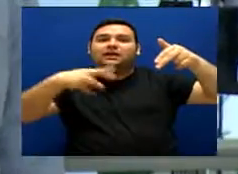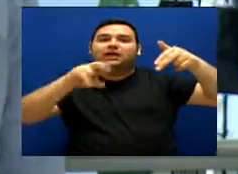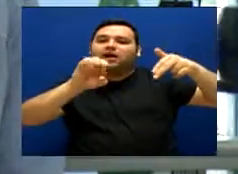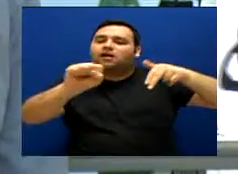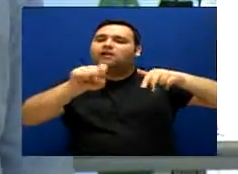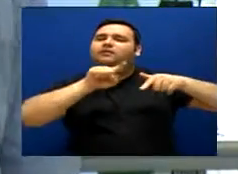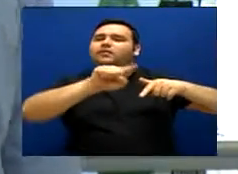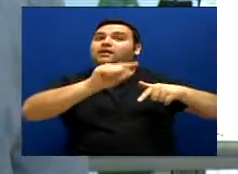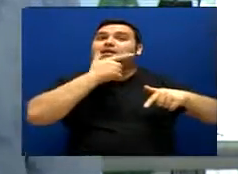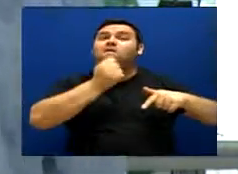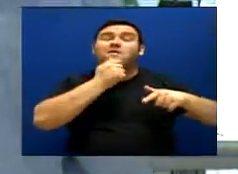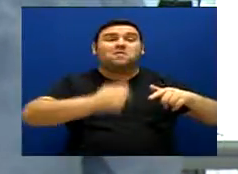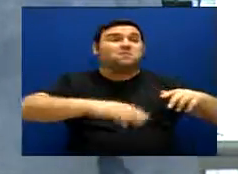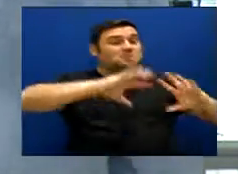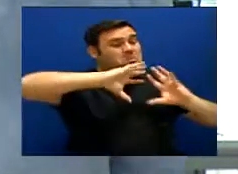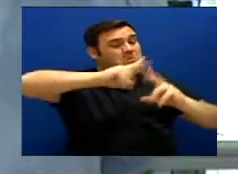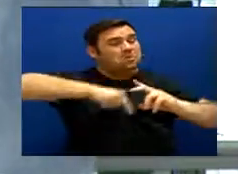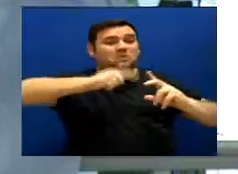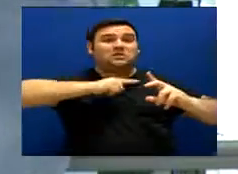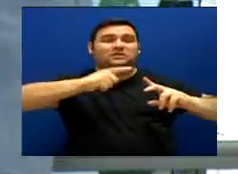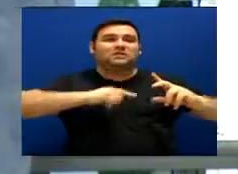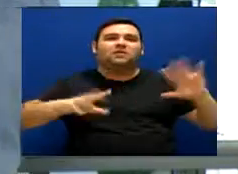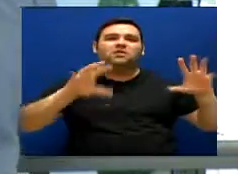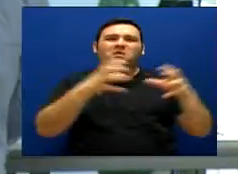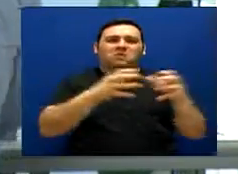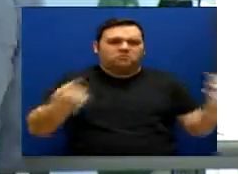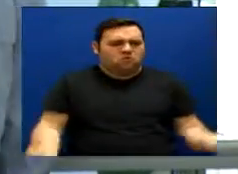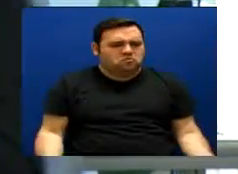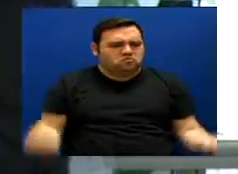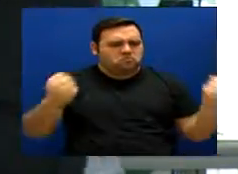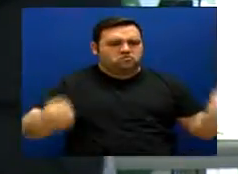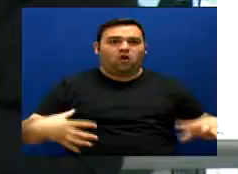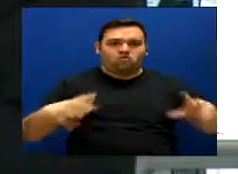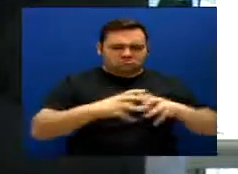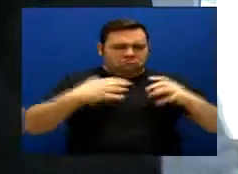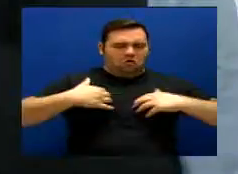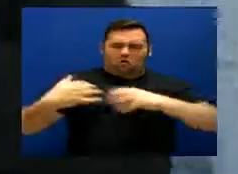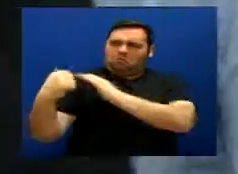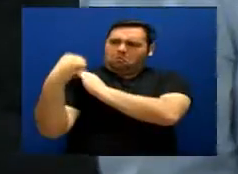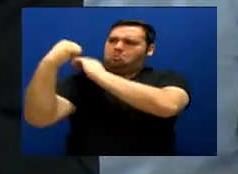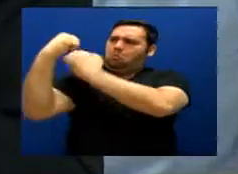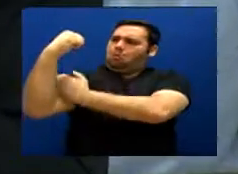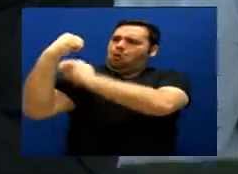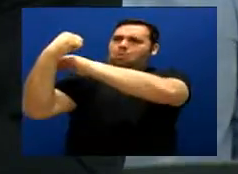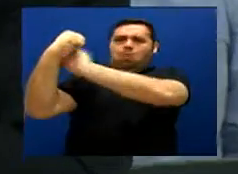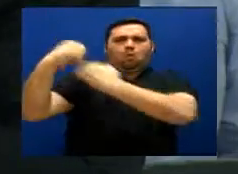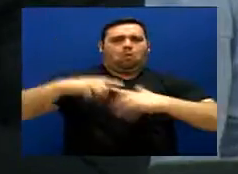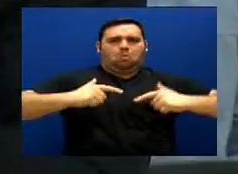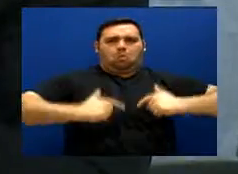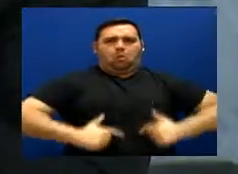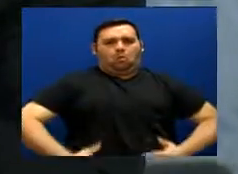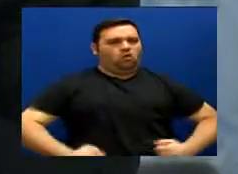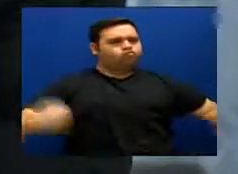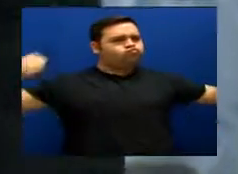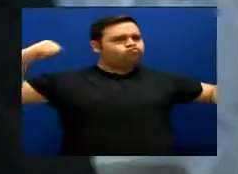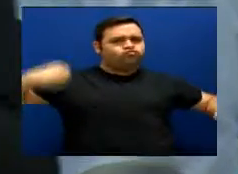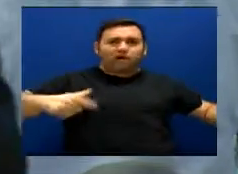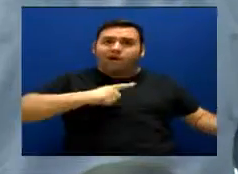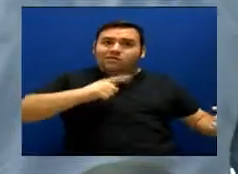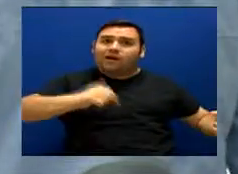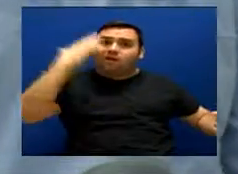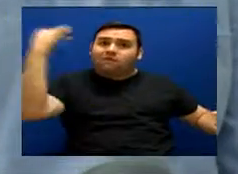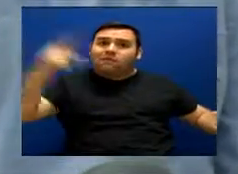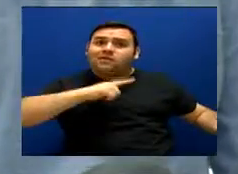que é campeão mundial de fisiculturismo. E quando ele tem que ir para São Paulo, para algum lugar, vereador Pérez, disputar um